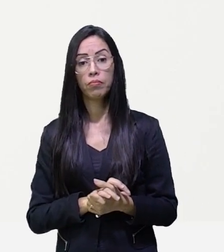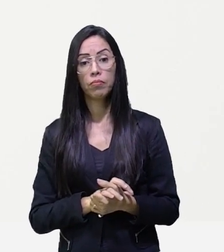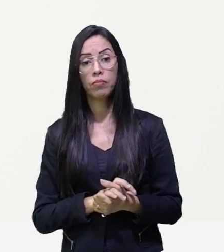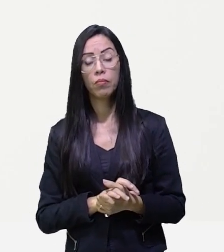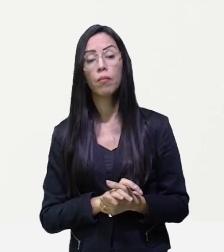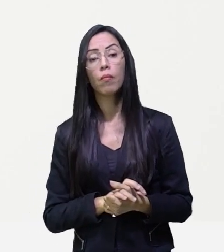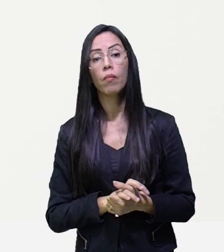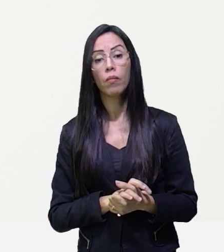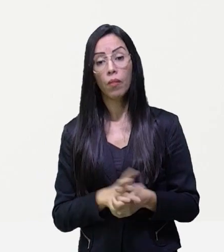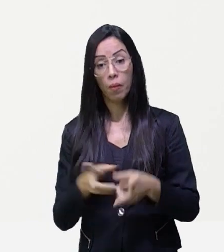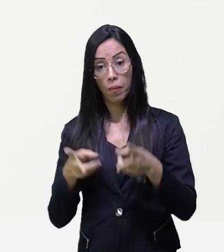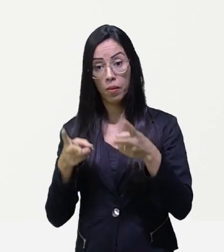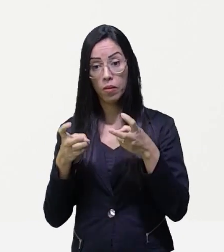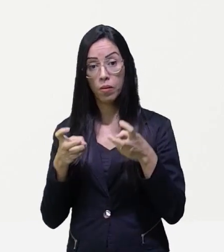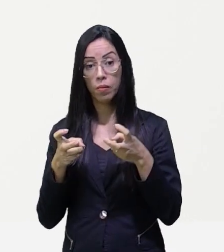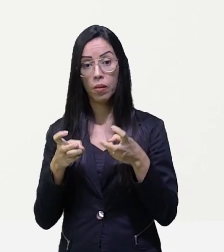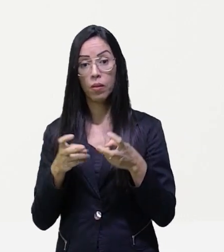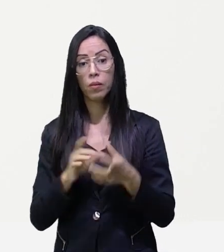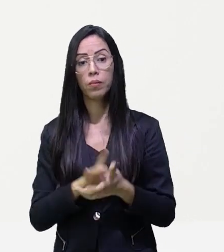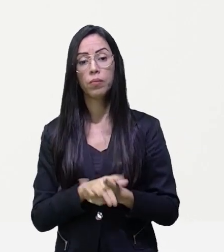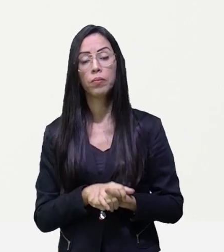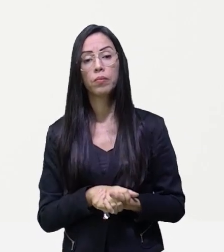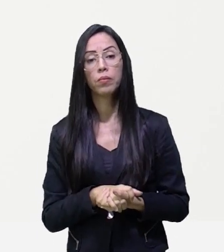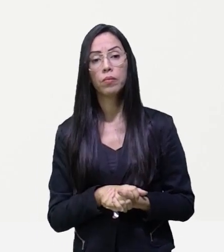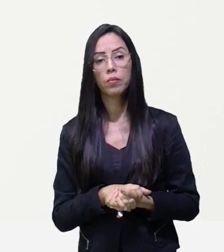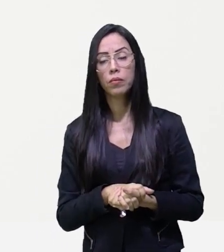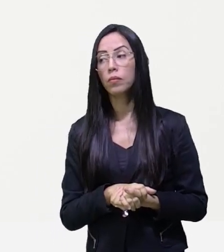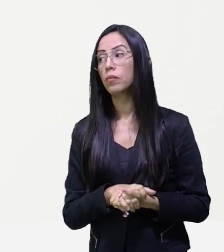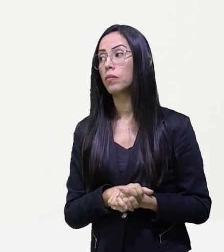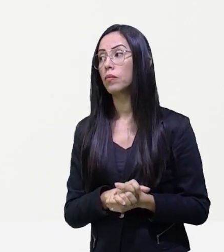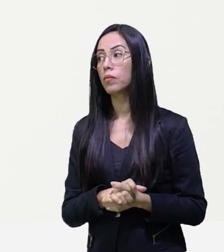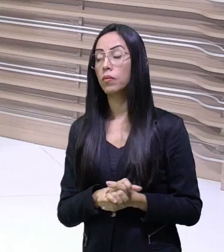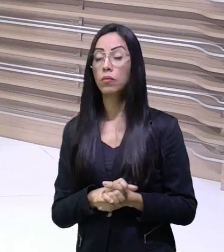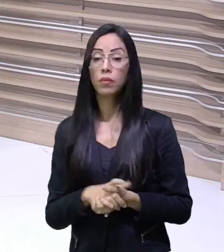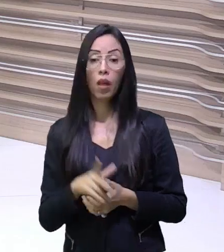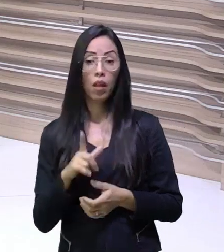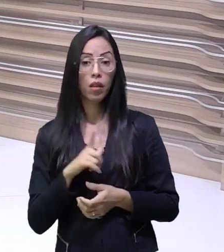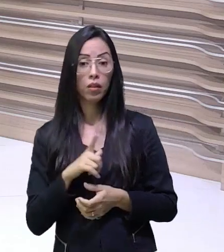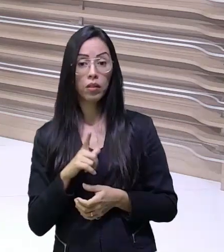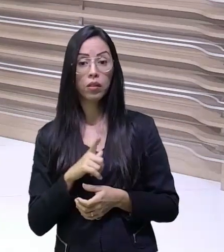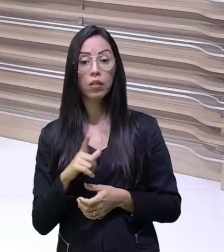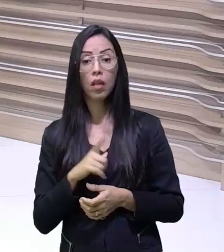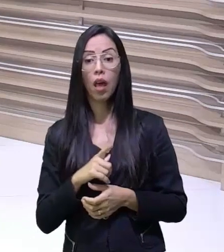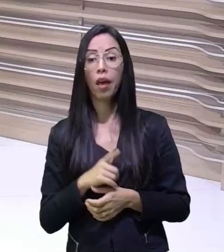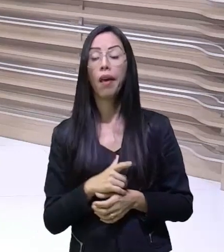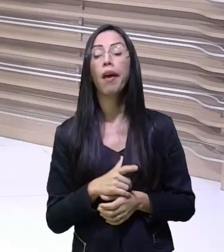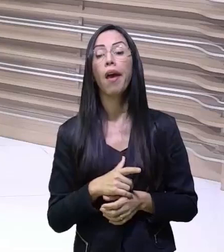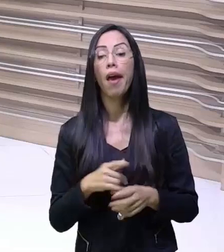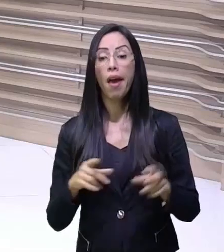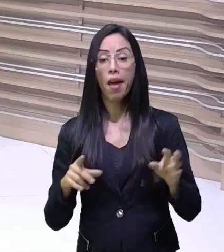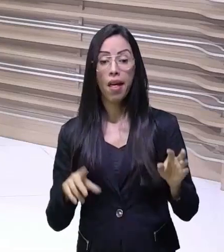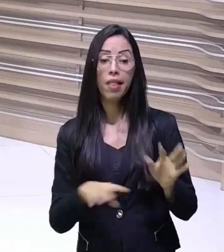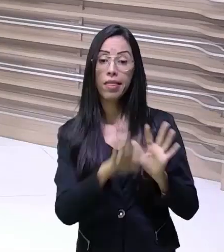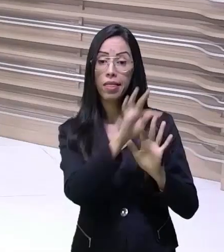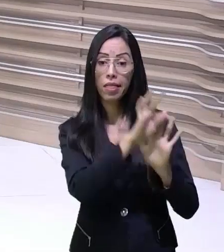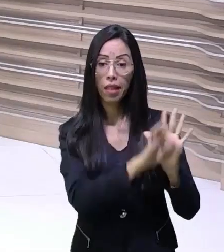Perceberam? Crianças, tem uma grande diferença para os dois textos. Vocês